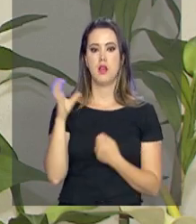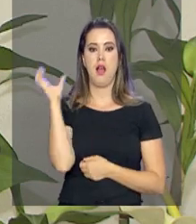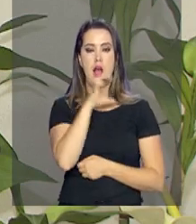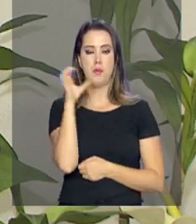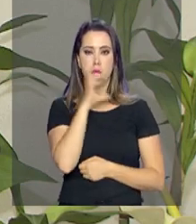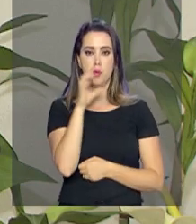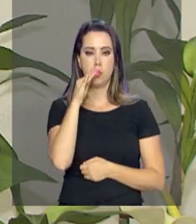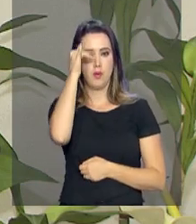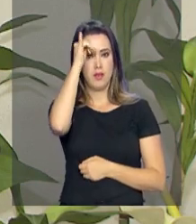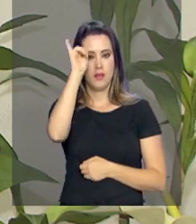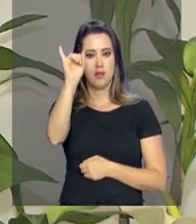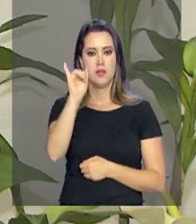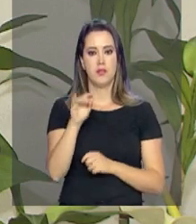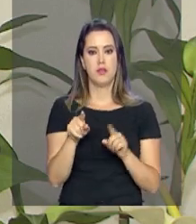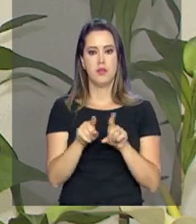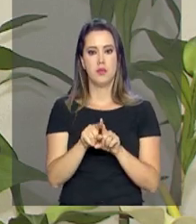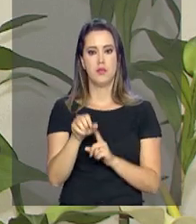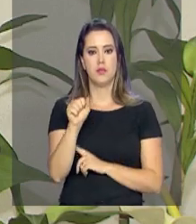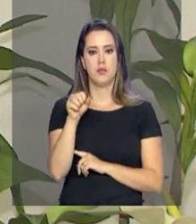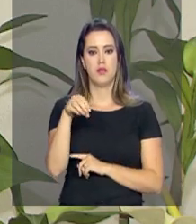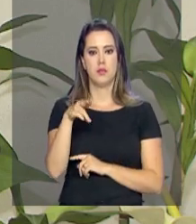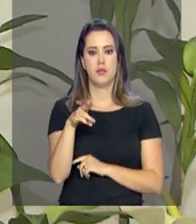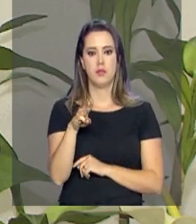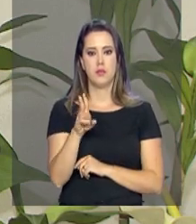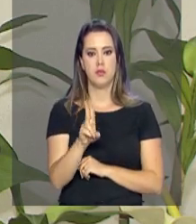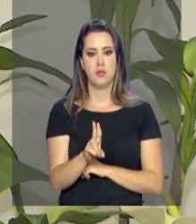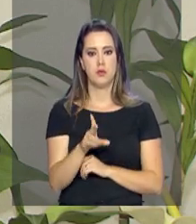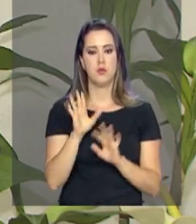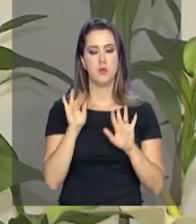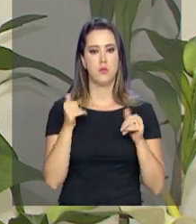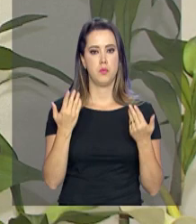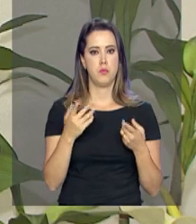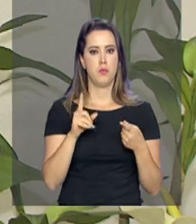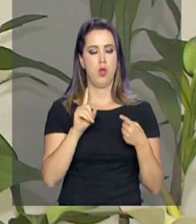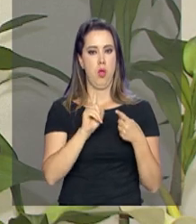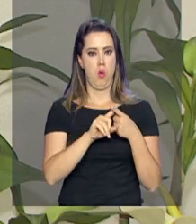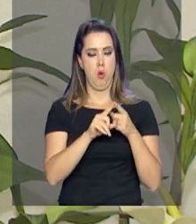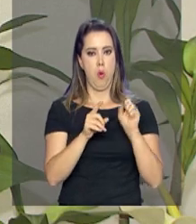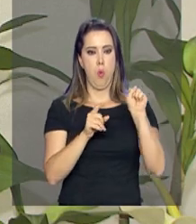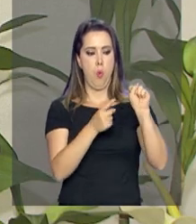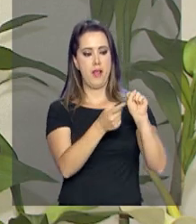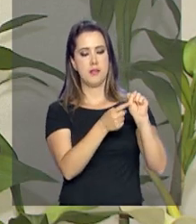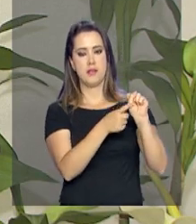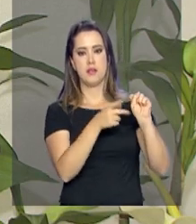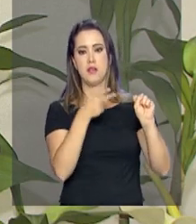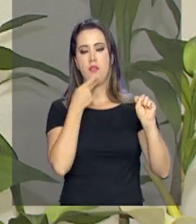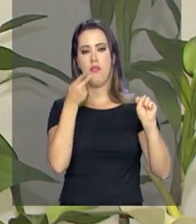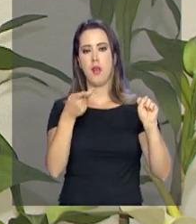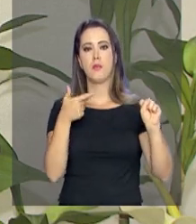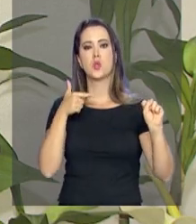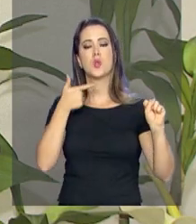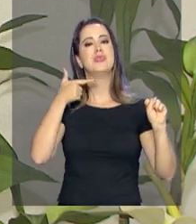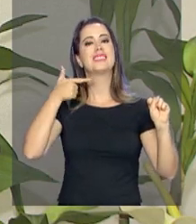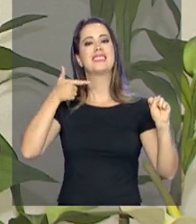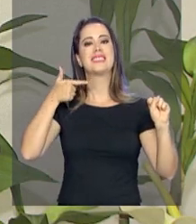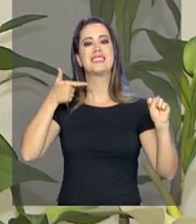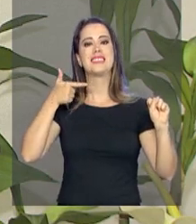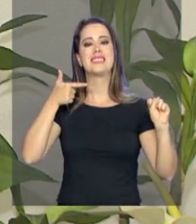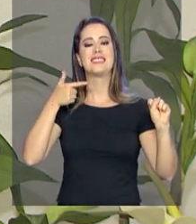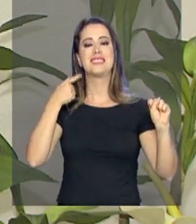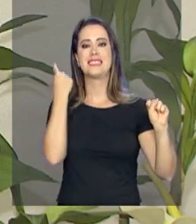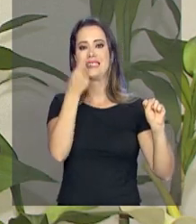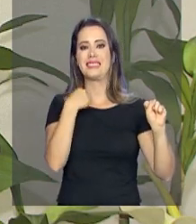é com as letrinhas da palavra samu identificar uma vez e então o s a gente vai pedir pra pessoa sorrir ao